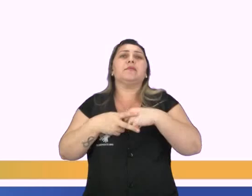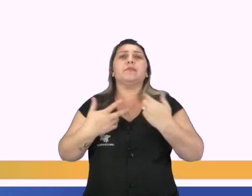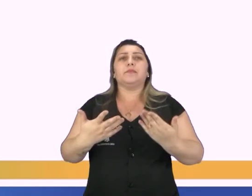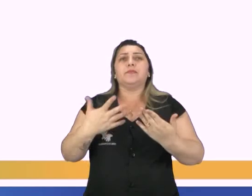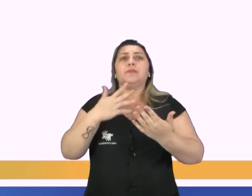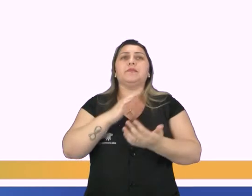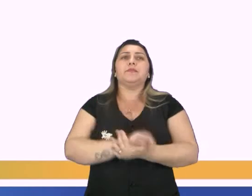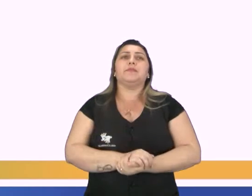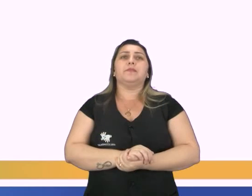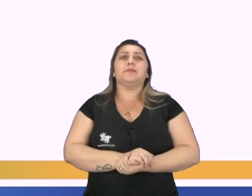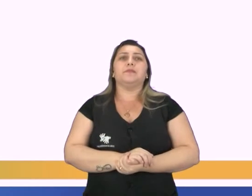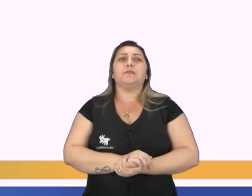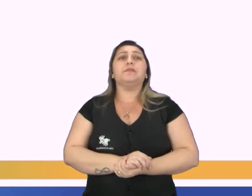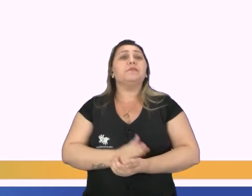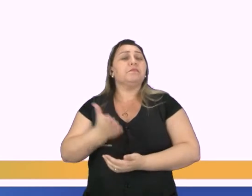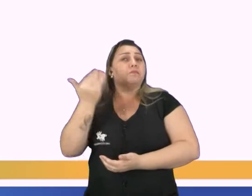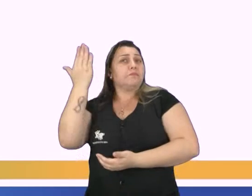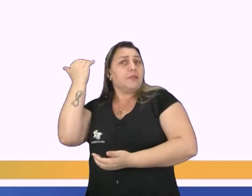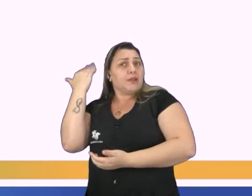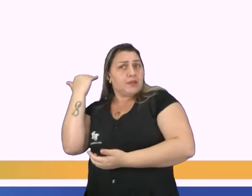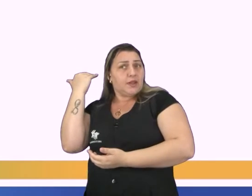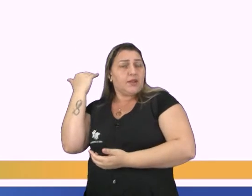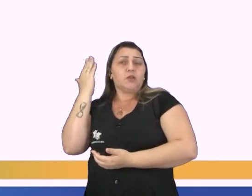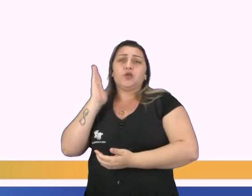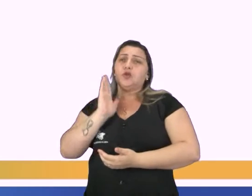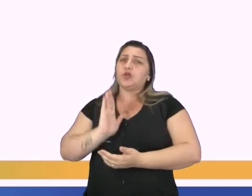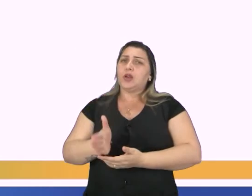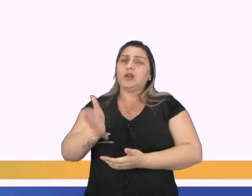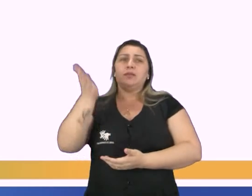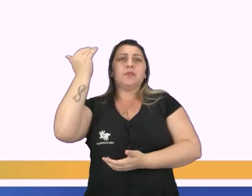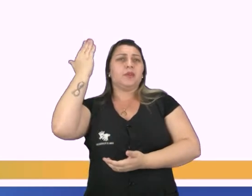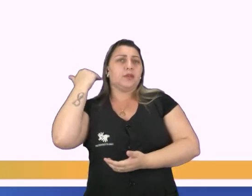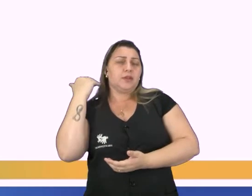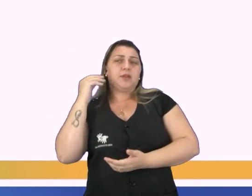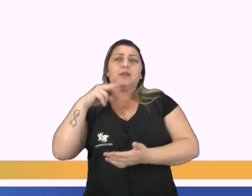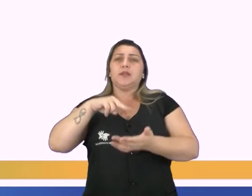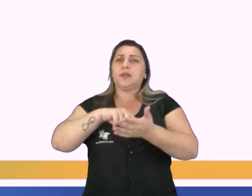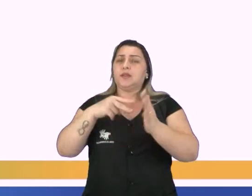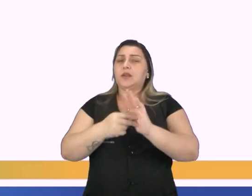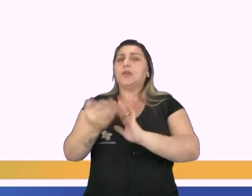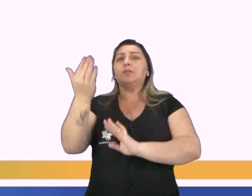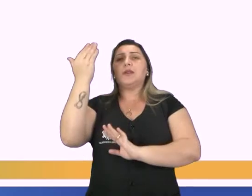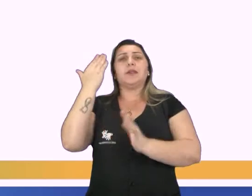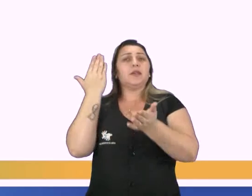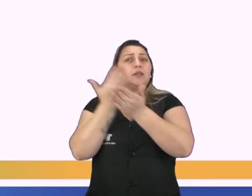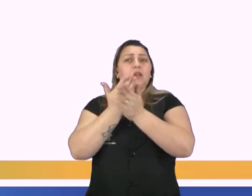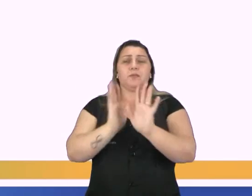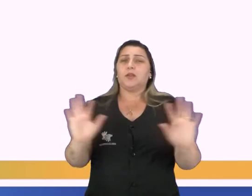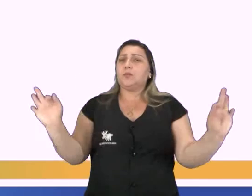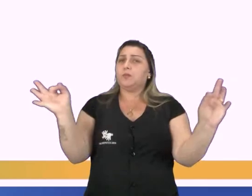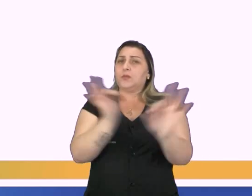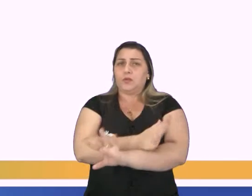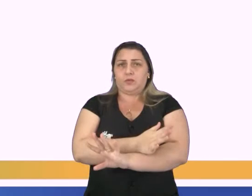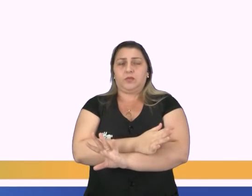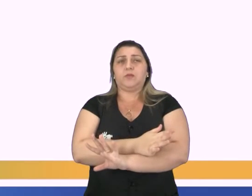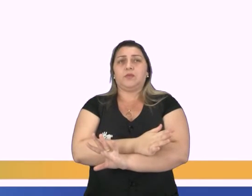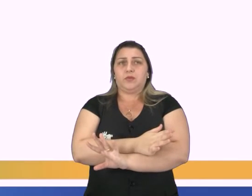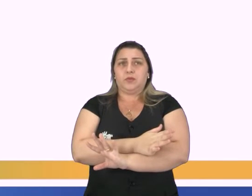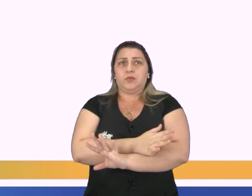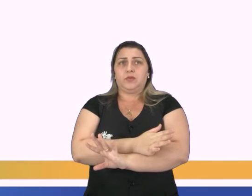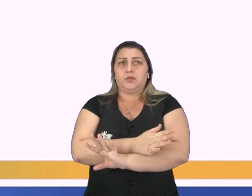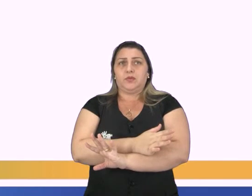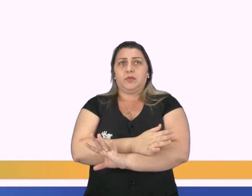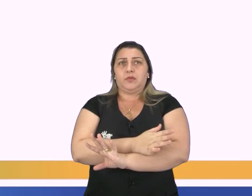Aprenderam. Indica um passado. Se eles já aprenderam, significa que é um passado terminado, concluído. Então, chamamos